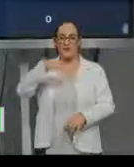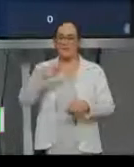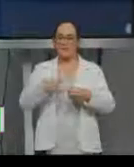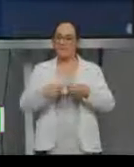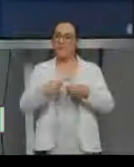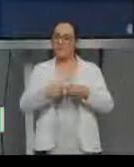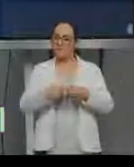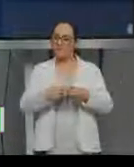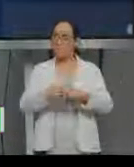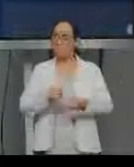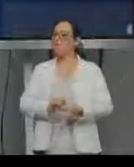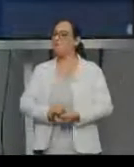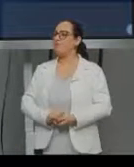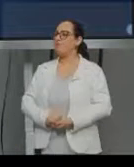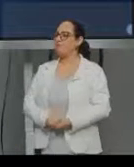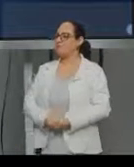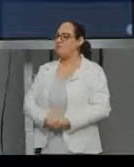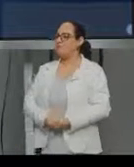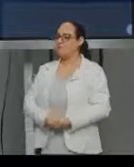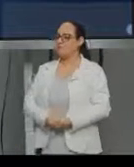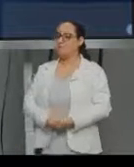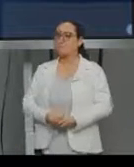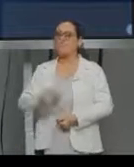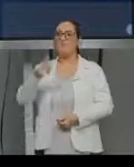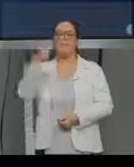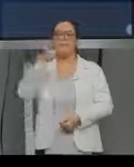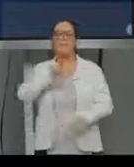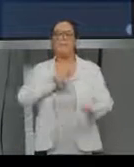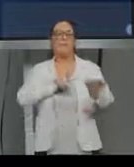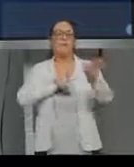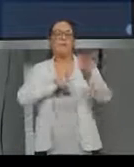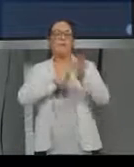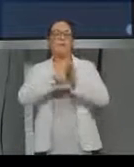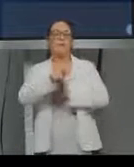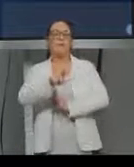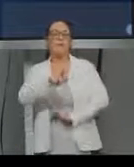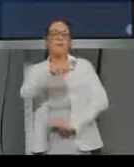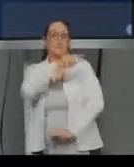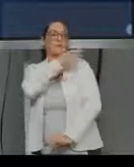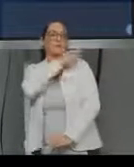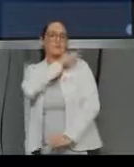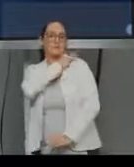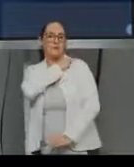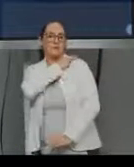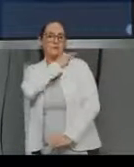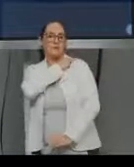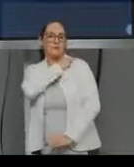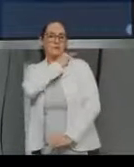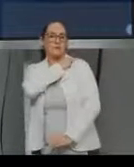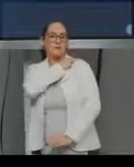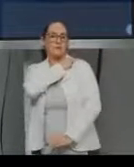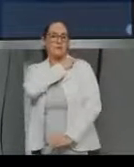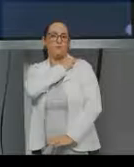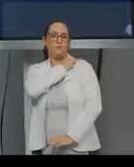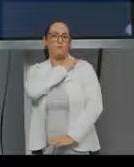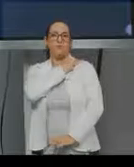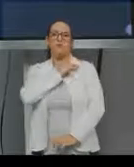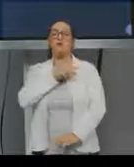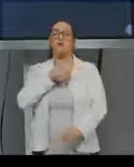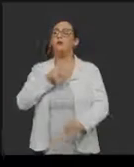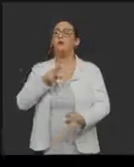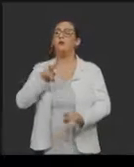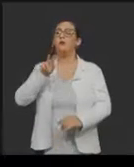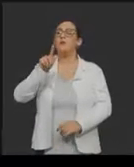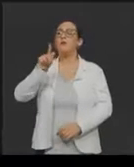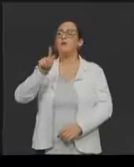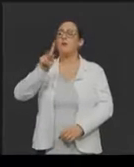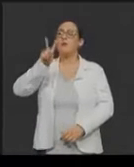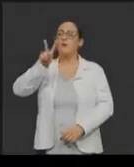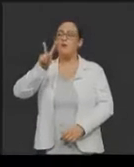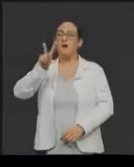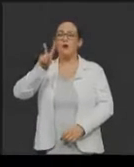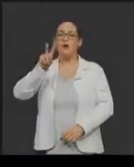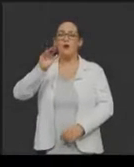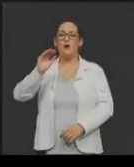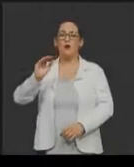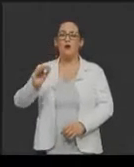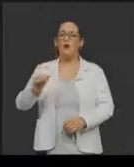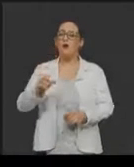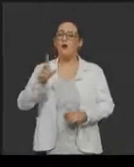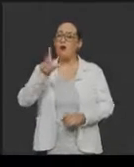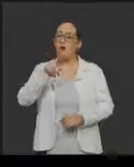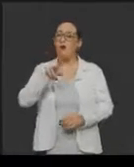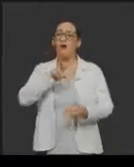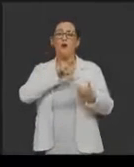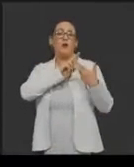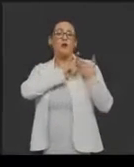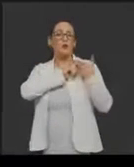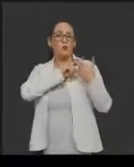Entendido. Vamos para a próxima dúvida. A próxima dúvida é uma dúvida de terceiro ano. Professora Viviane, Vargas é o maior